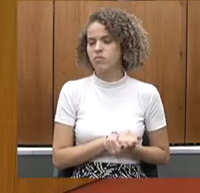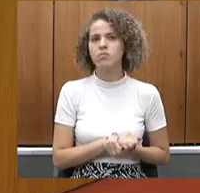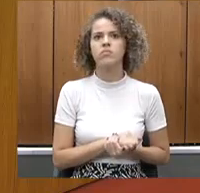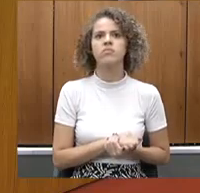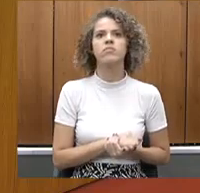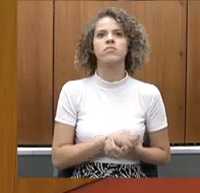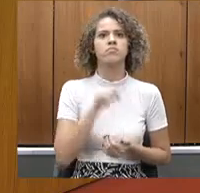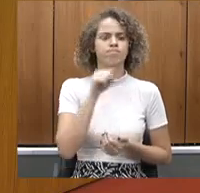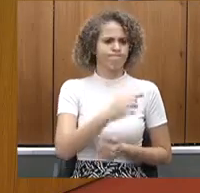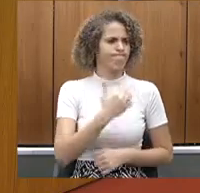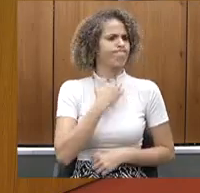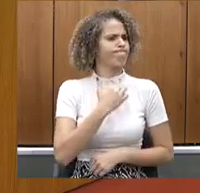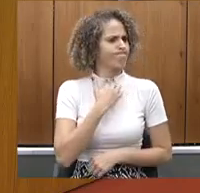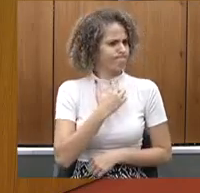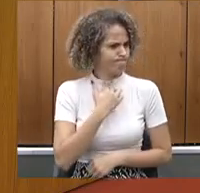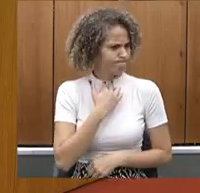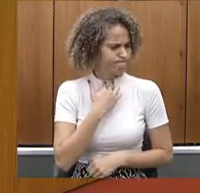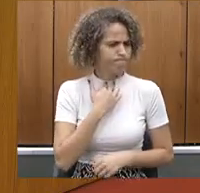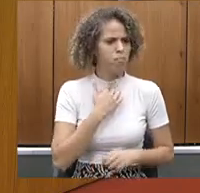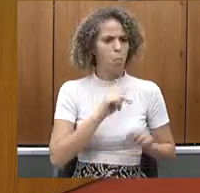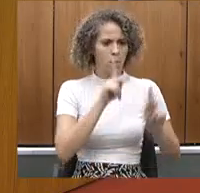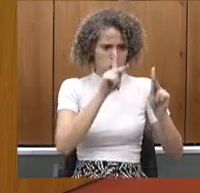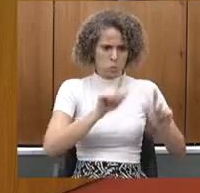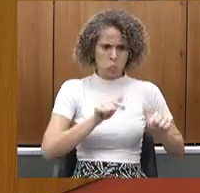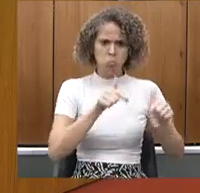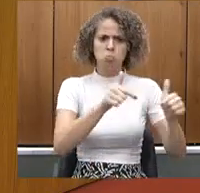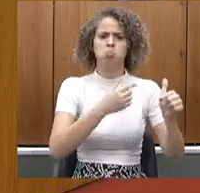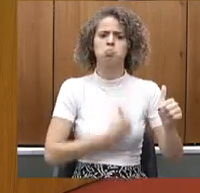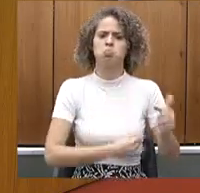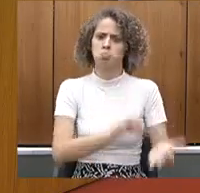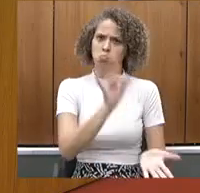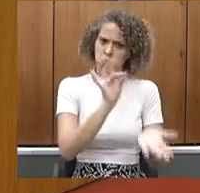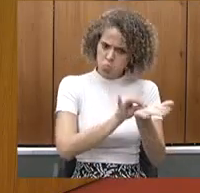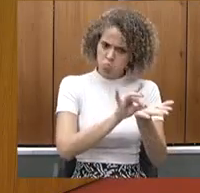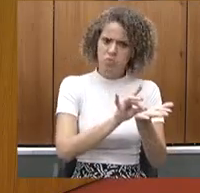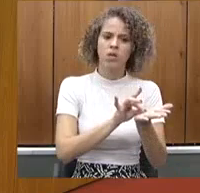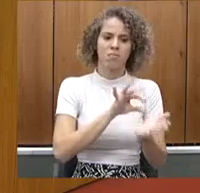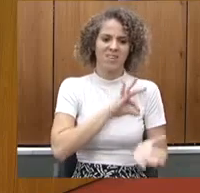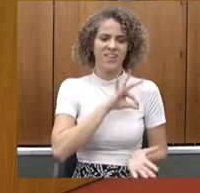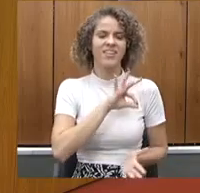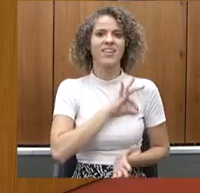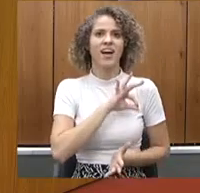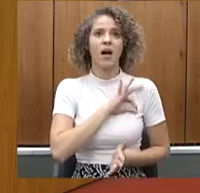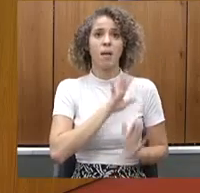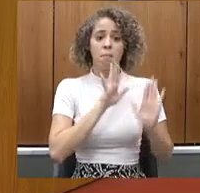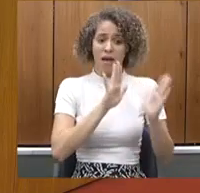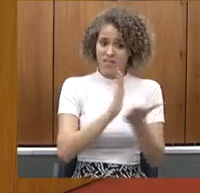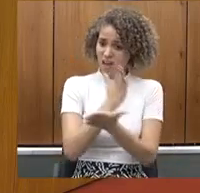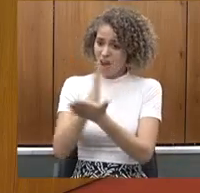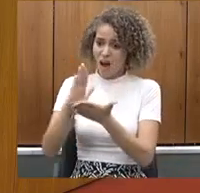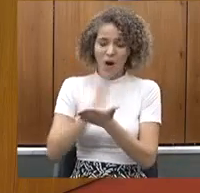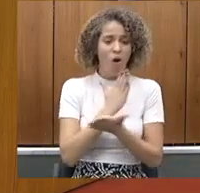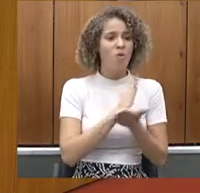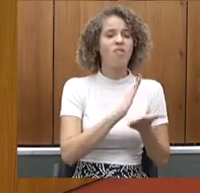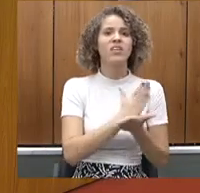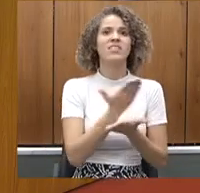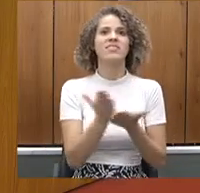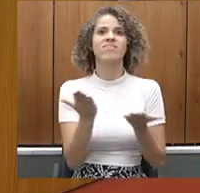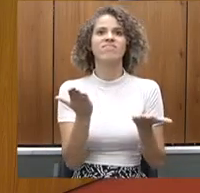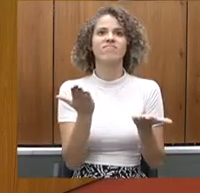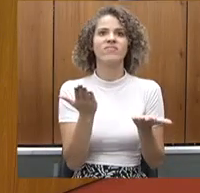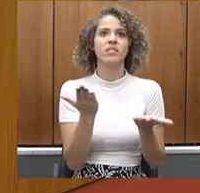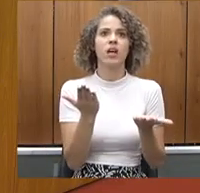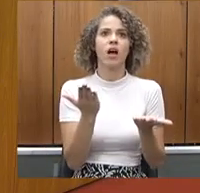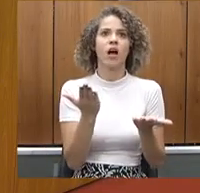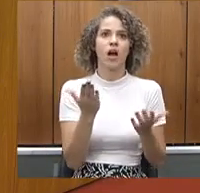extraordinários em termos de atuação da instituição polícia militar e alguns aqui na